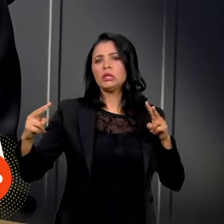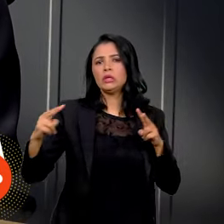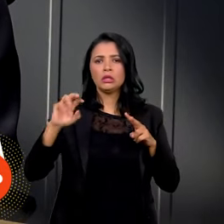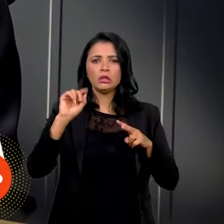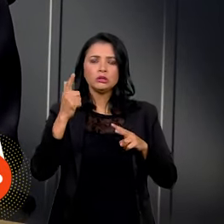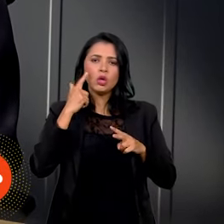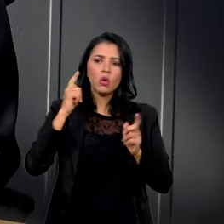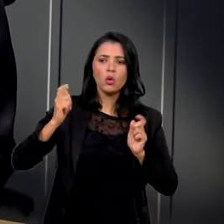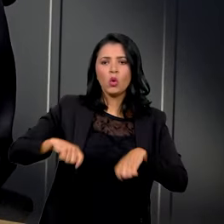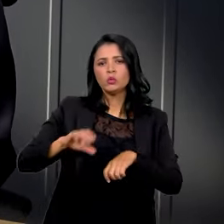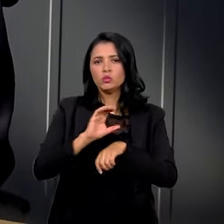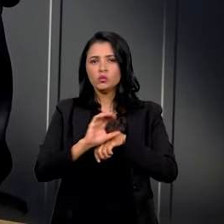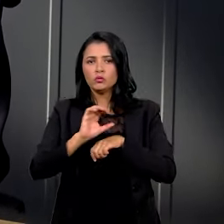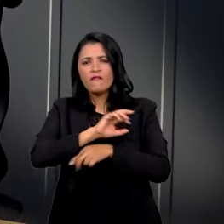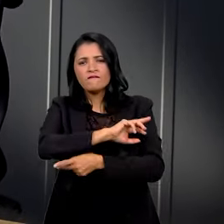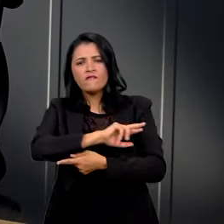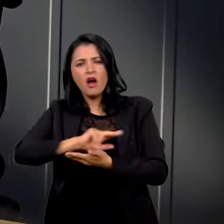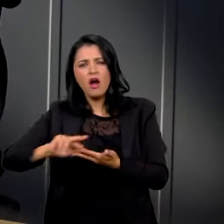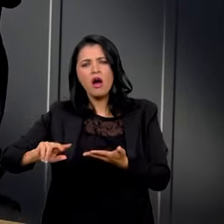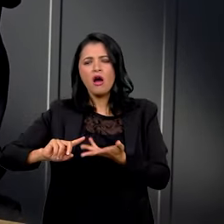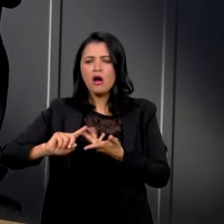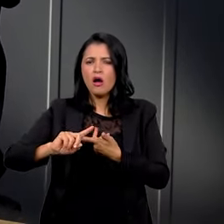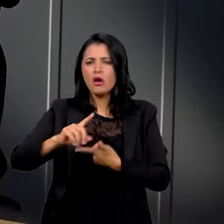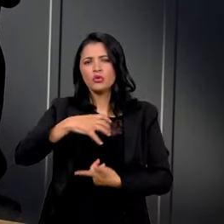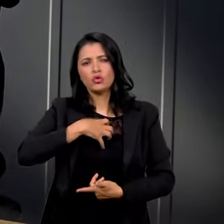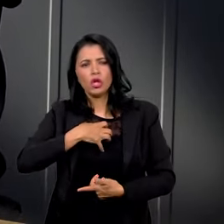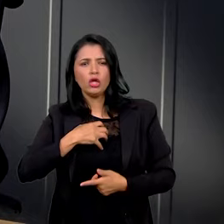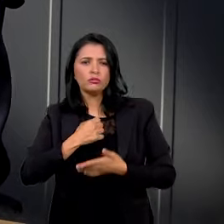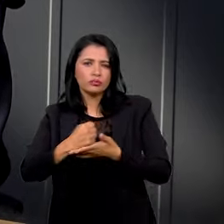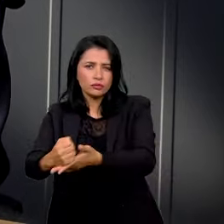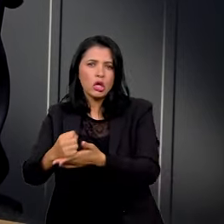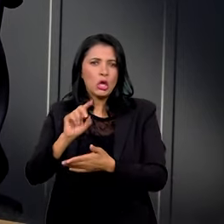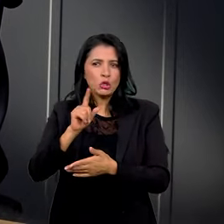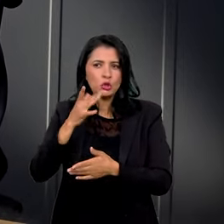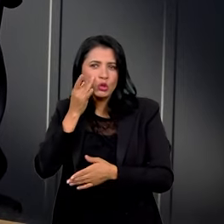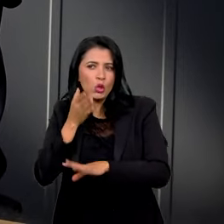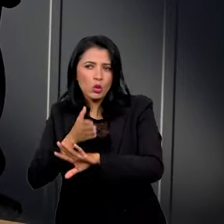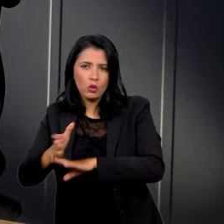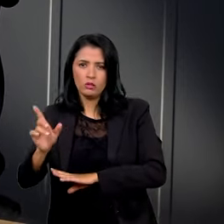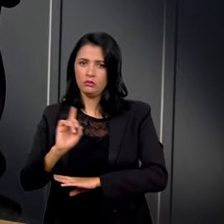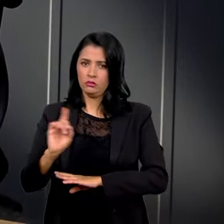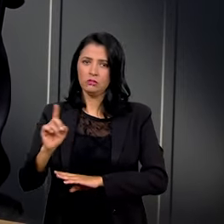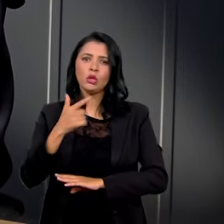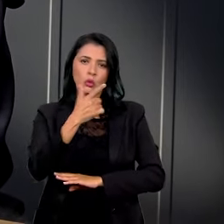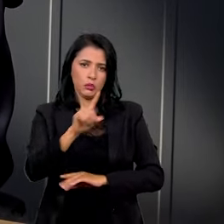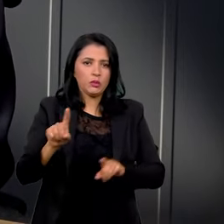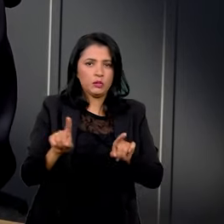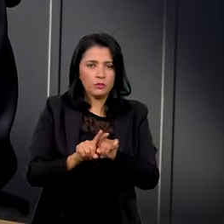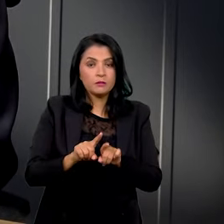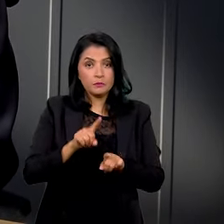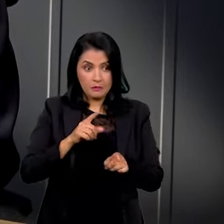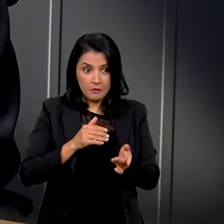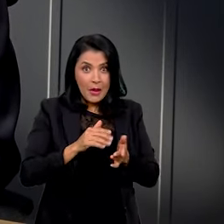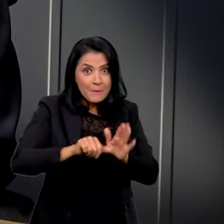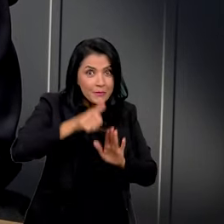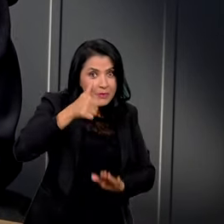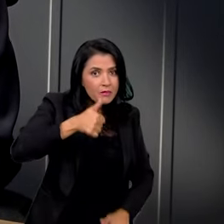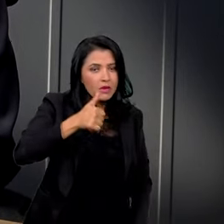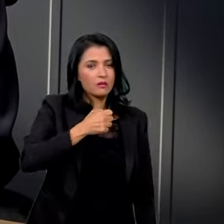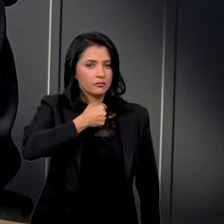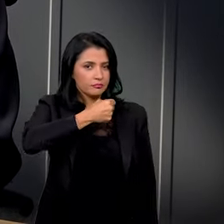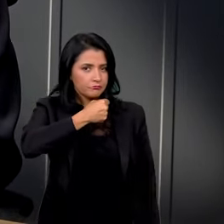de forma remota de forma de capacitação Existem várias maneiras de apoiar né Não só aquela de estar ali no campo A partir dessa